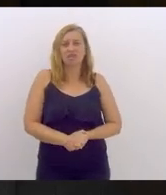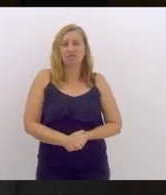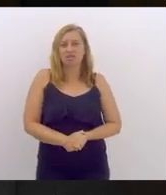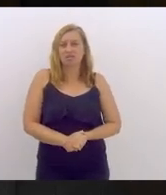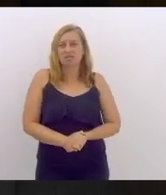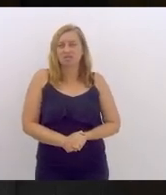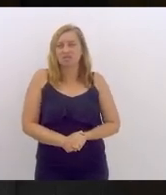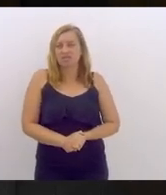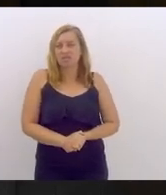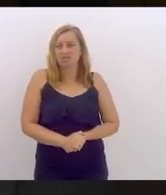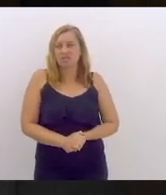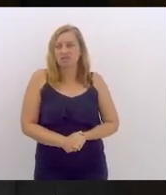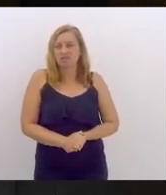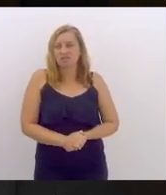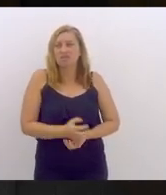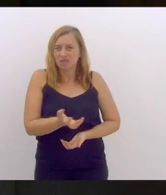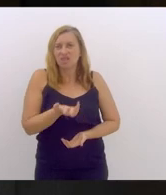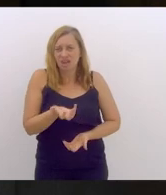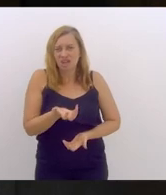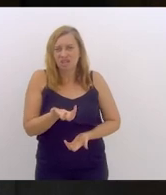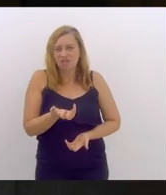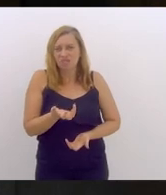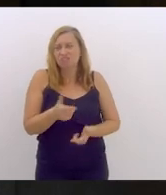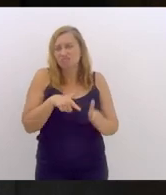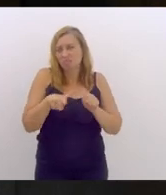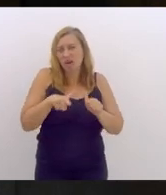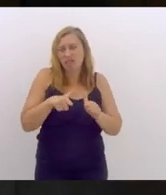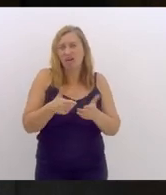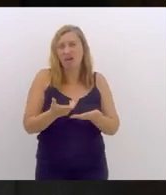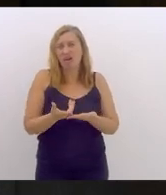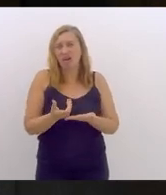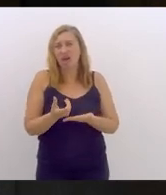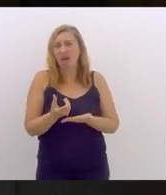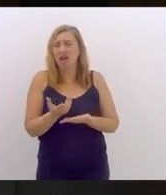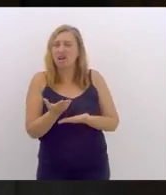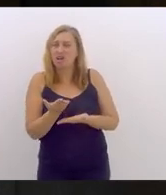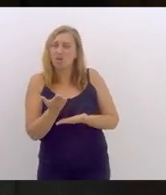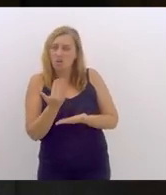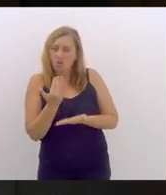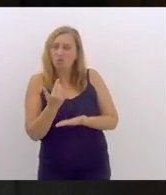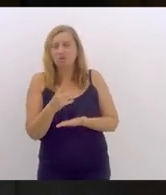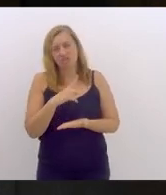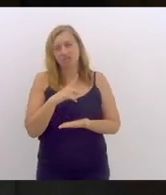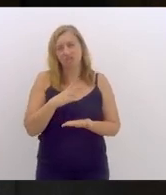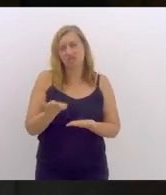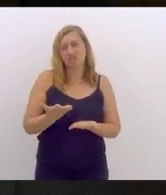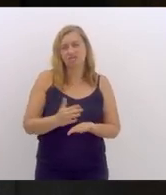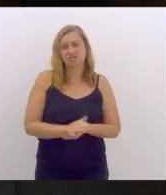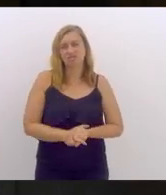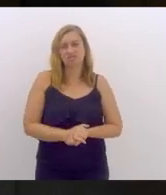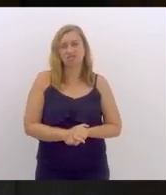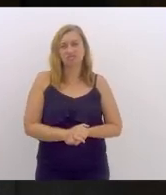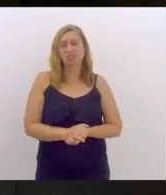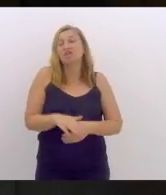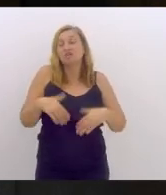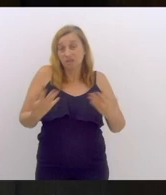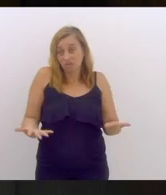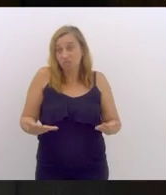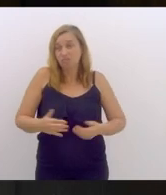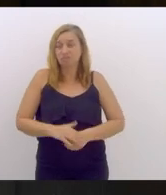ganhar o mínimo mini moro para sobreviver a senhora Presidente então